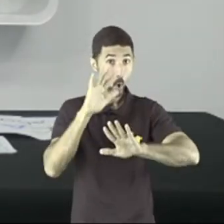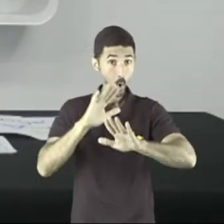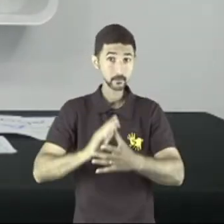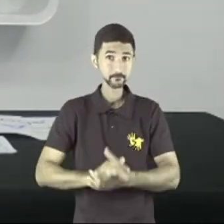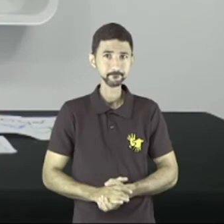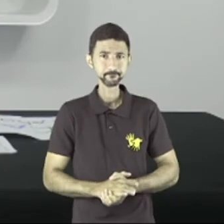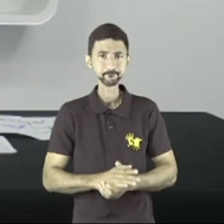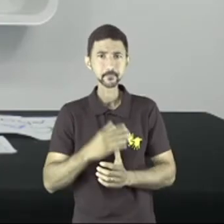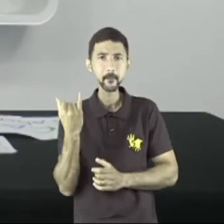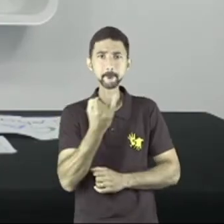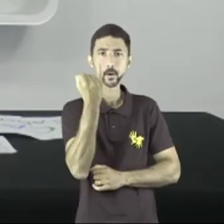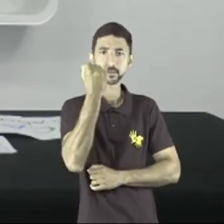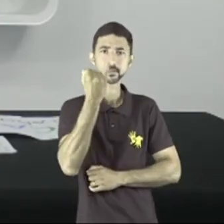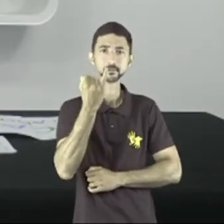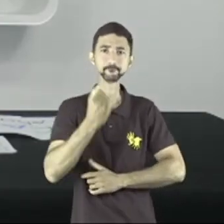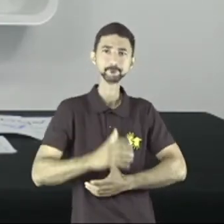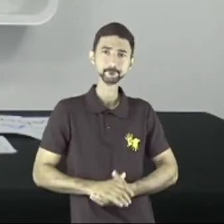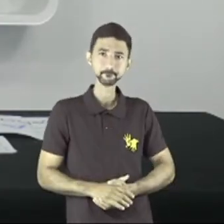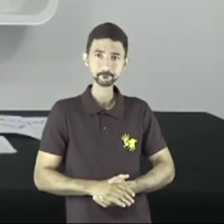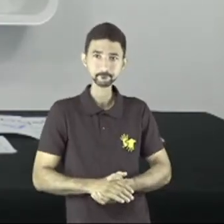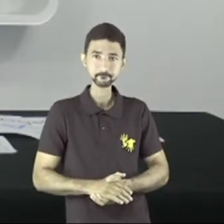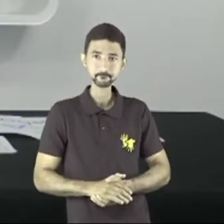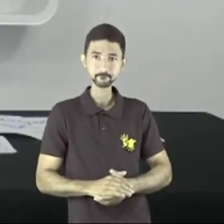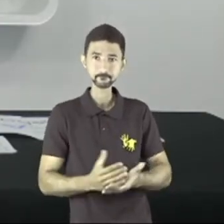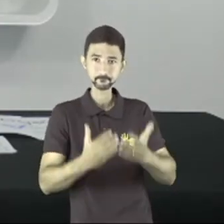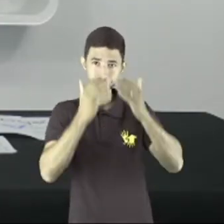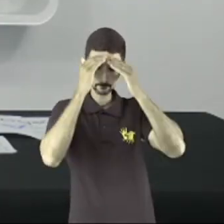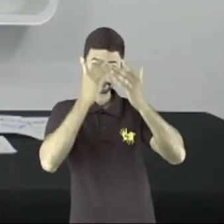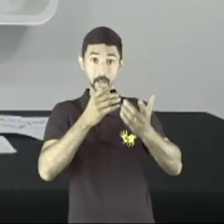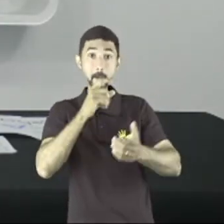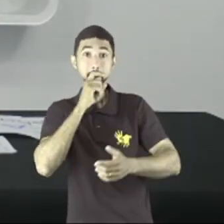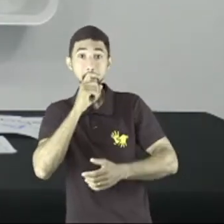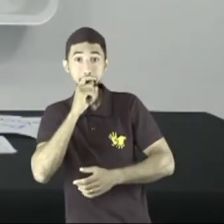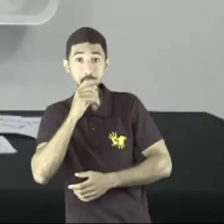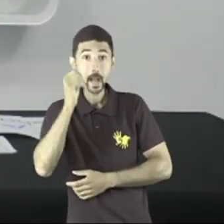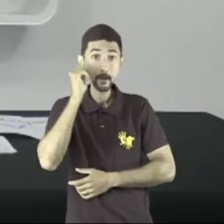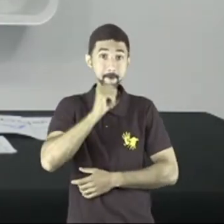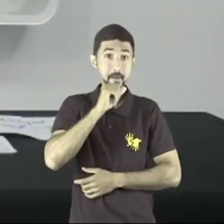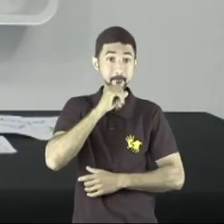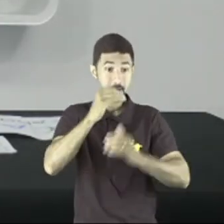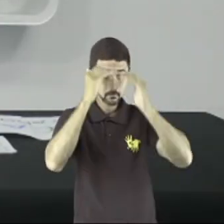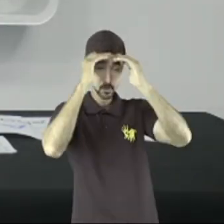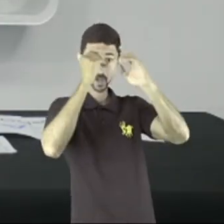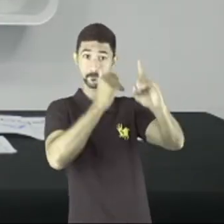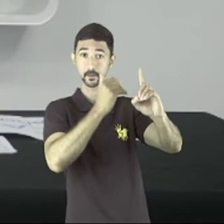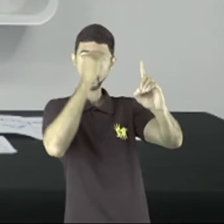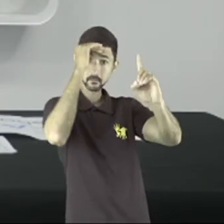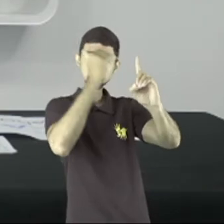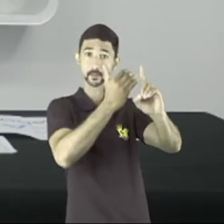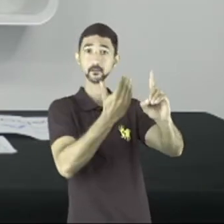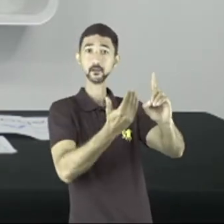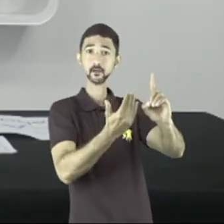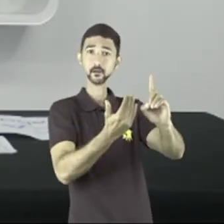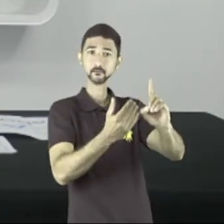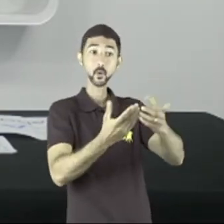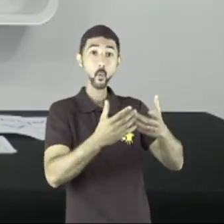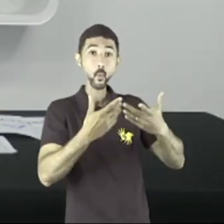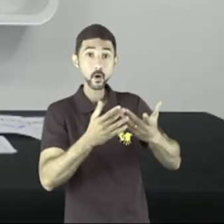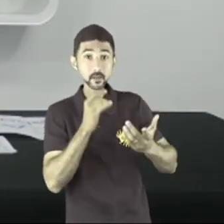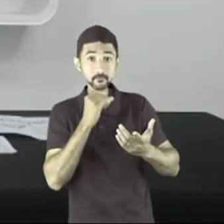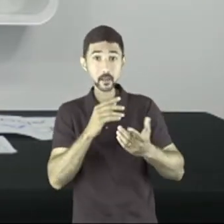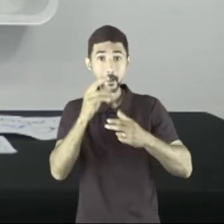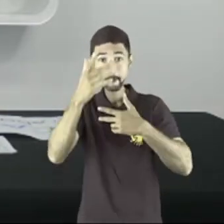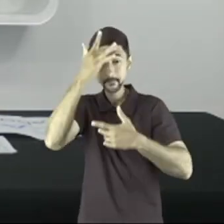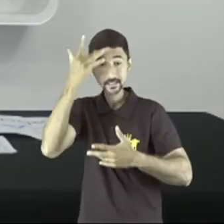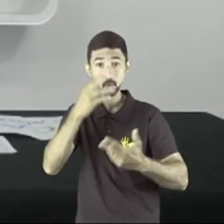um que eu acho fundamental, crianças. Respeitar papai e mamãe. E na ausência dele, respeitar quem